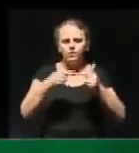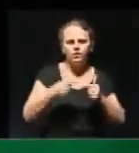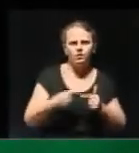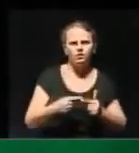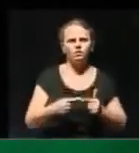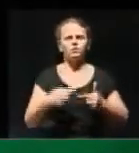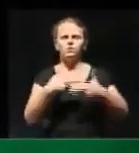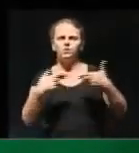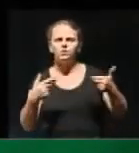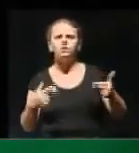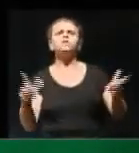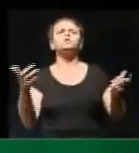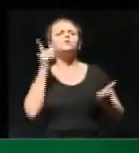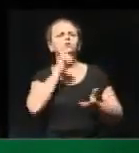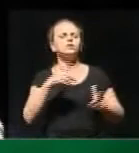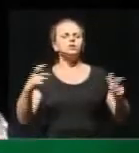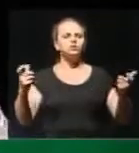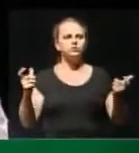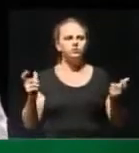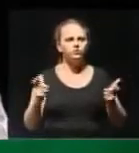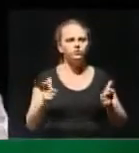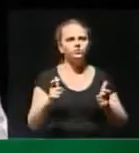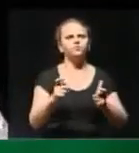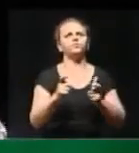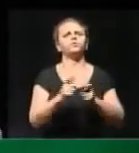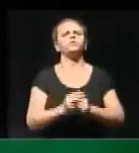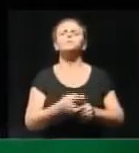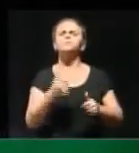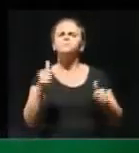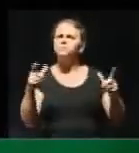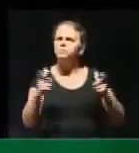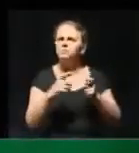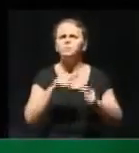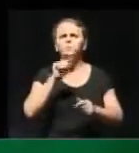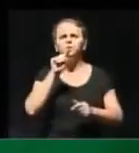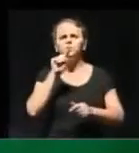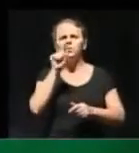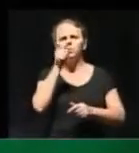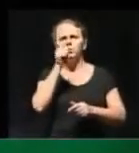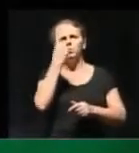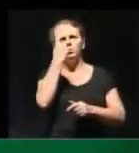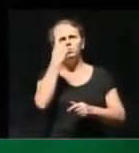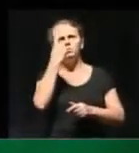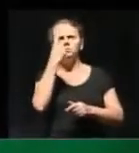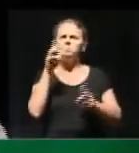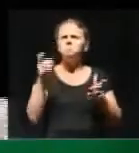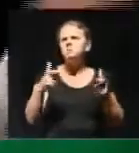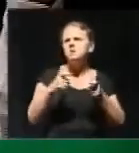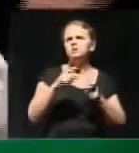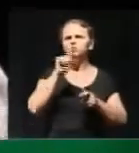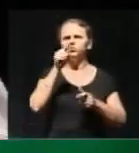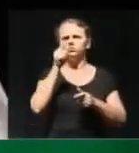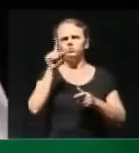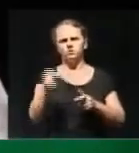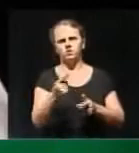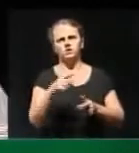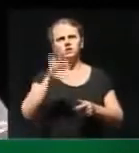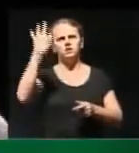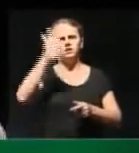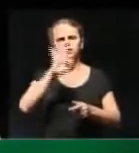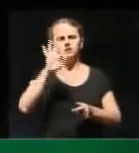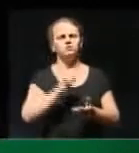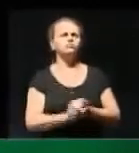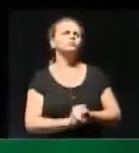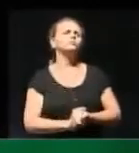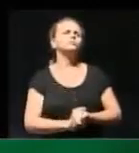fármacos, essa taxa de transmissão ela é inferior a 1%, caso tudo seja feito de maneira correta, isso é, antirretroviral